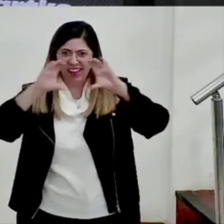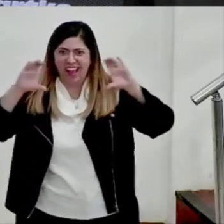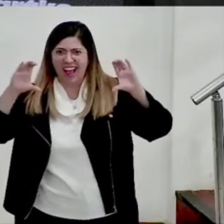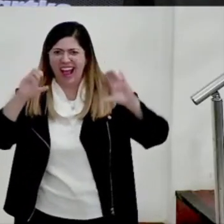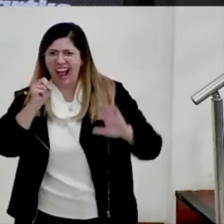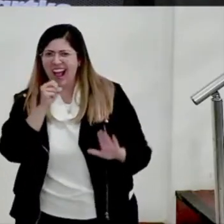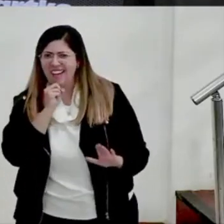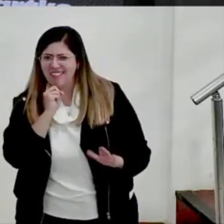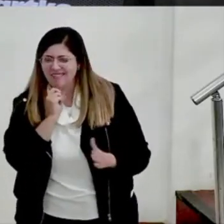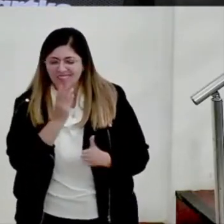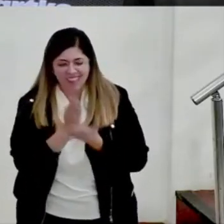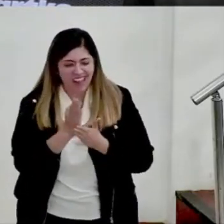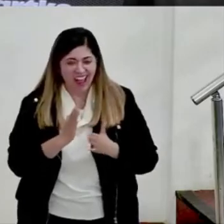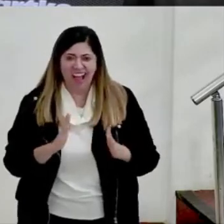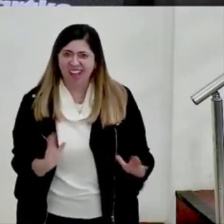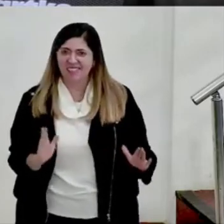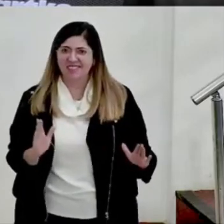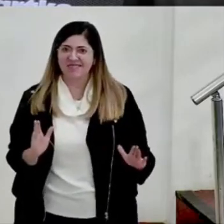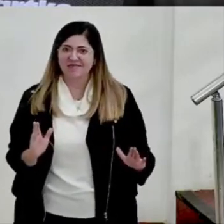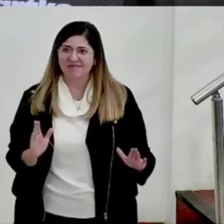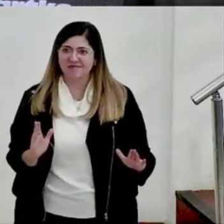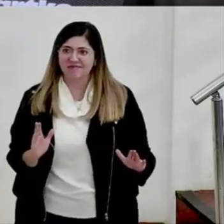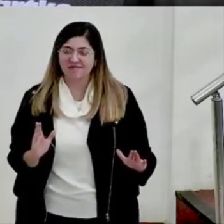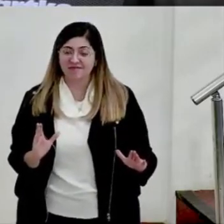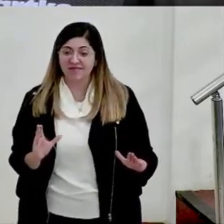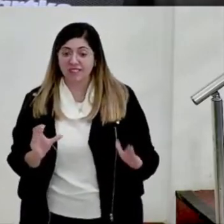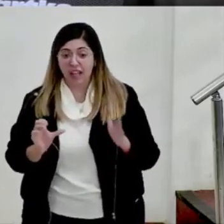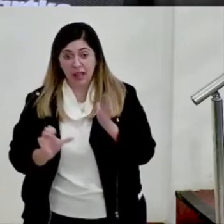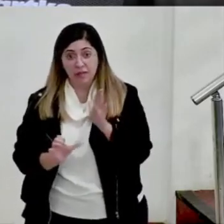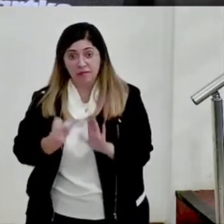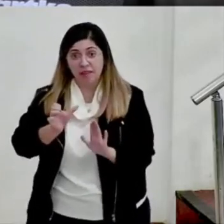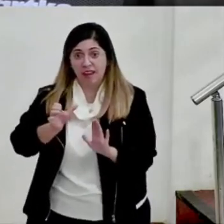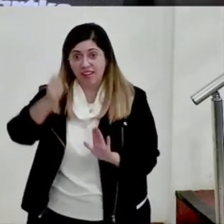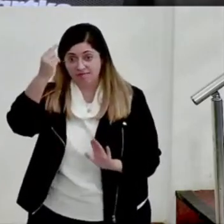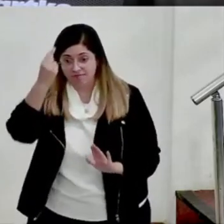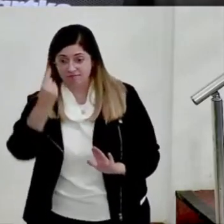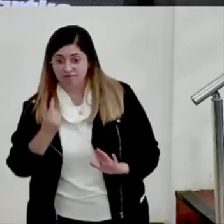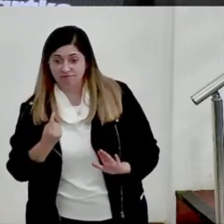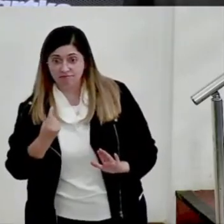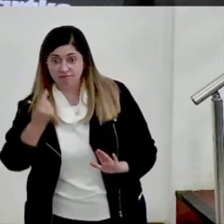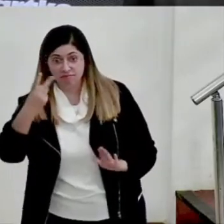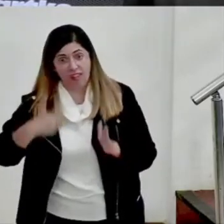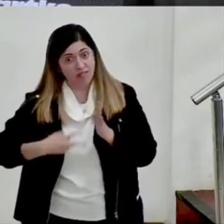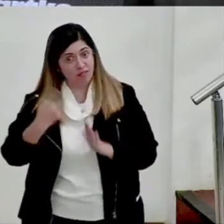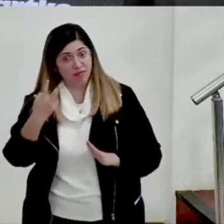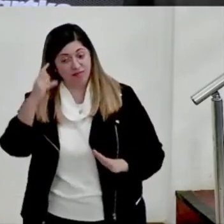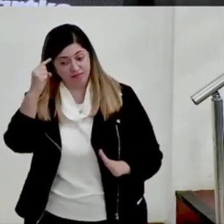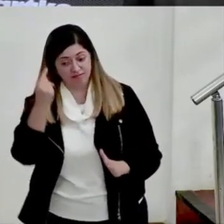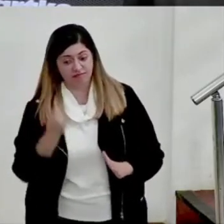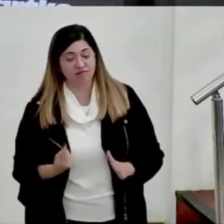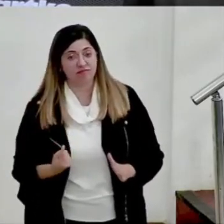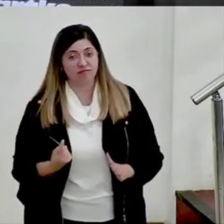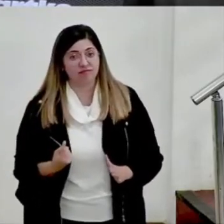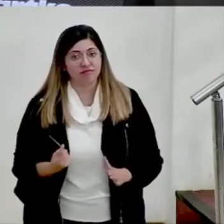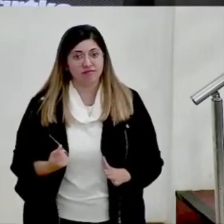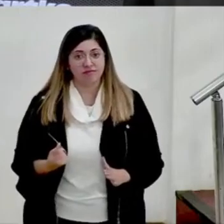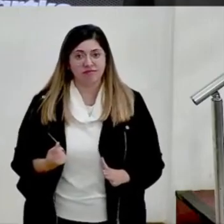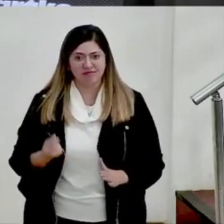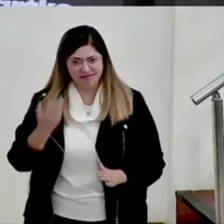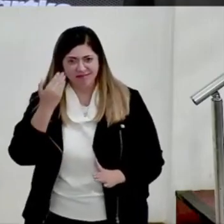criação. Nós vivemos entre a primeira e a segunda vinda de Jesus, a sobreposição das